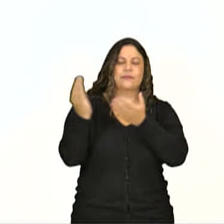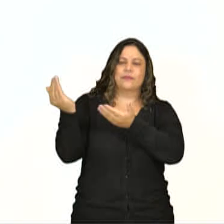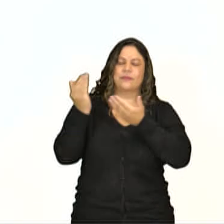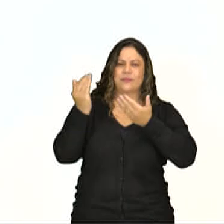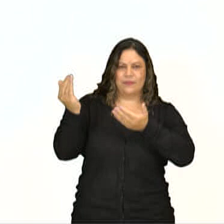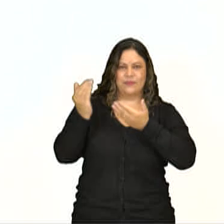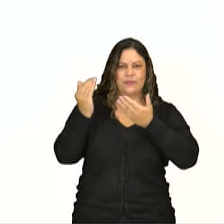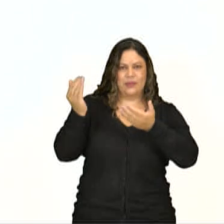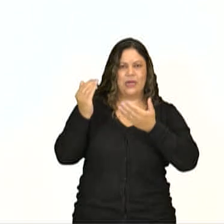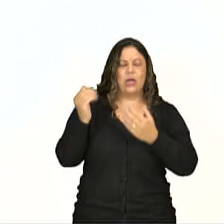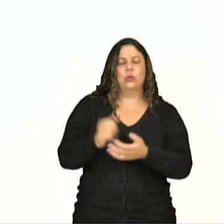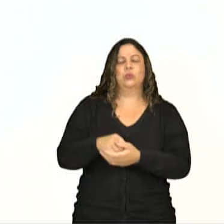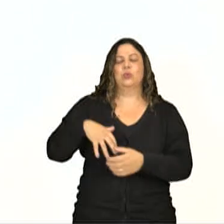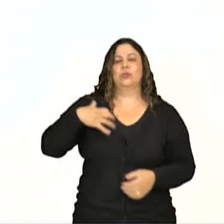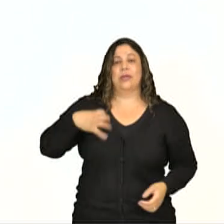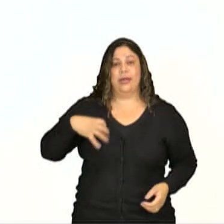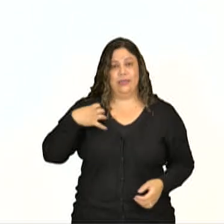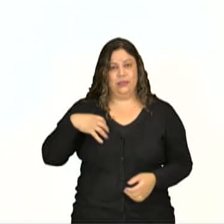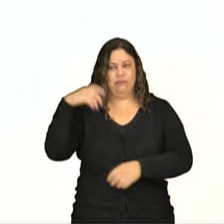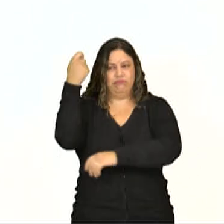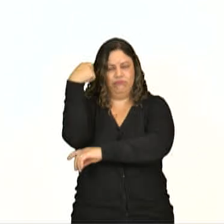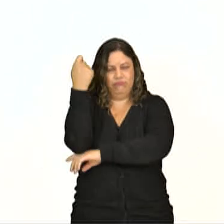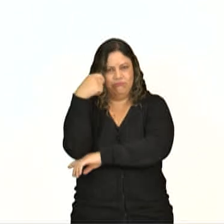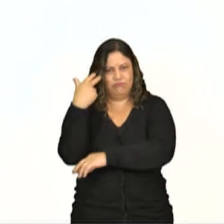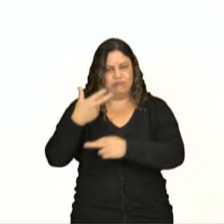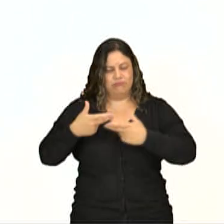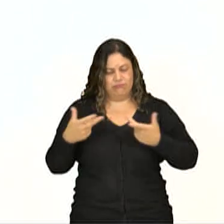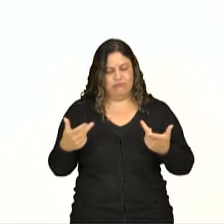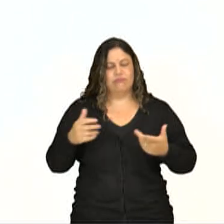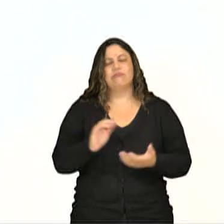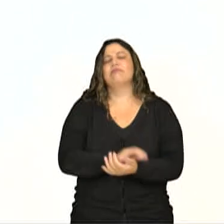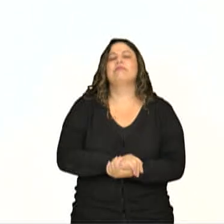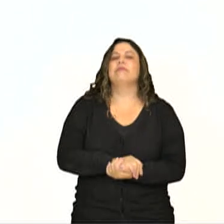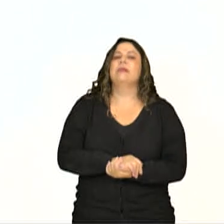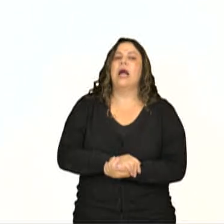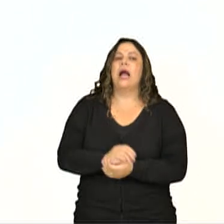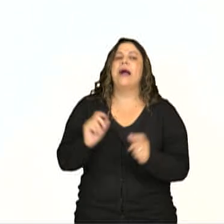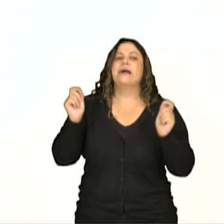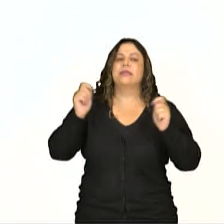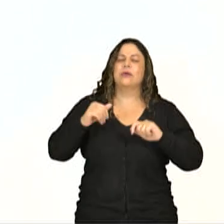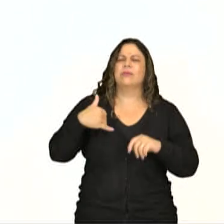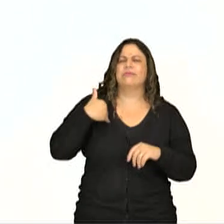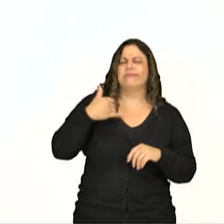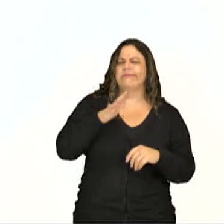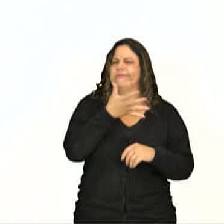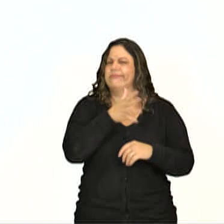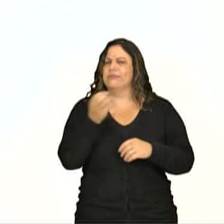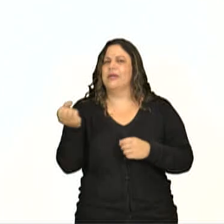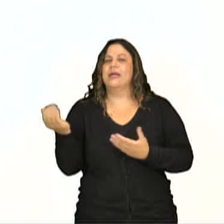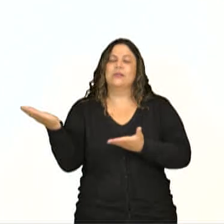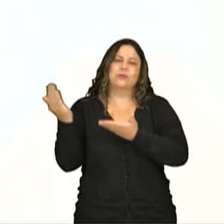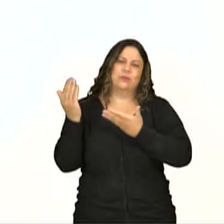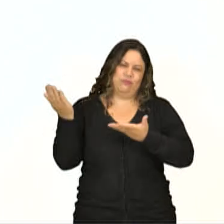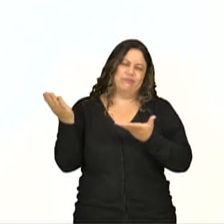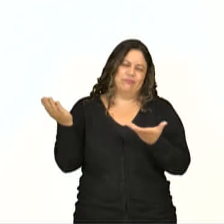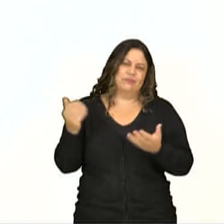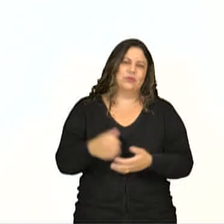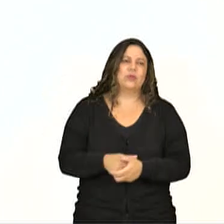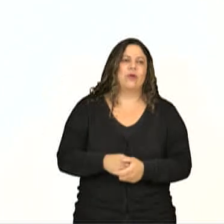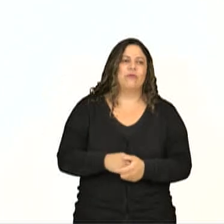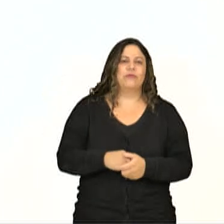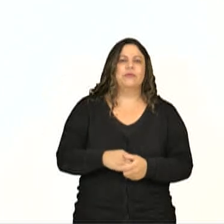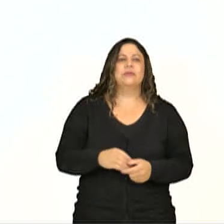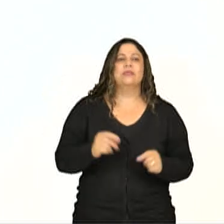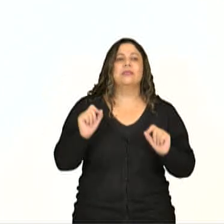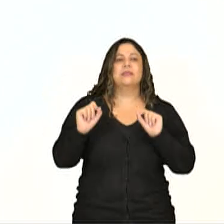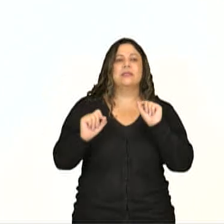Buenos Aires, olha que legal essa informação, foi em 2018. Jogos Olímpicos da Juventude é a idade ali mais nova, não são os profissionais adultos,